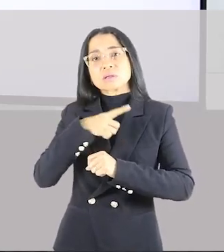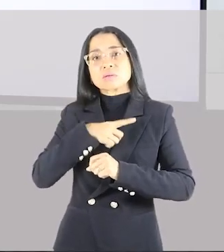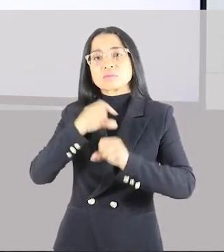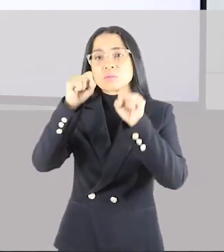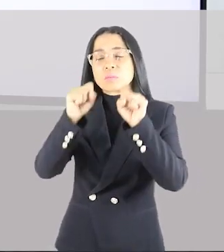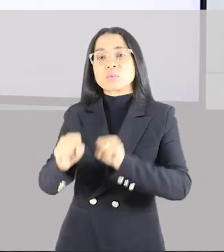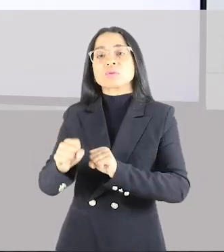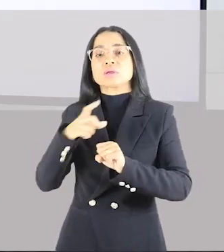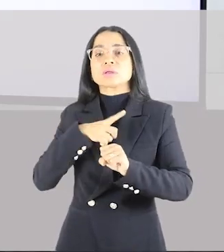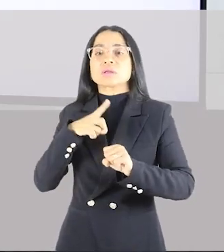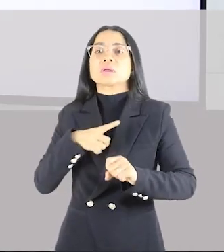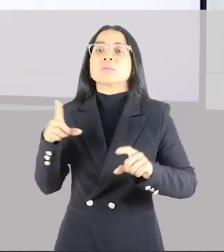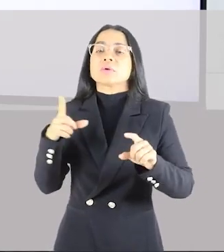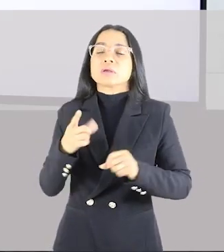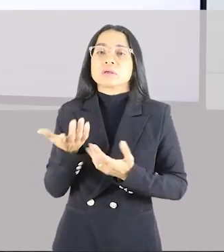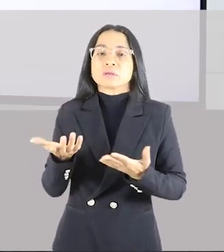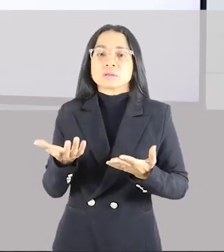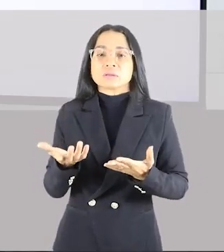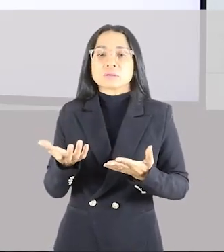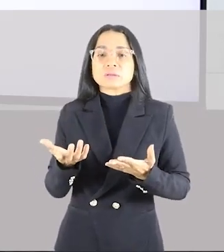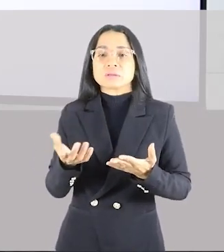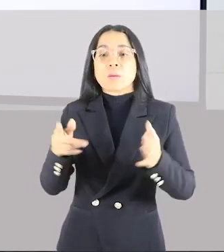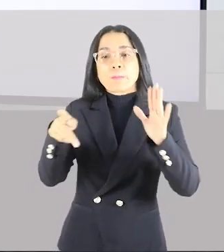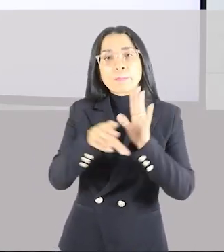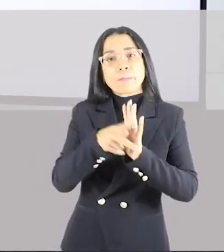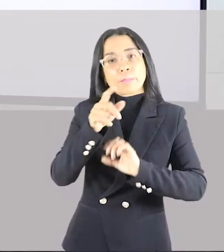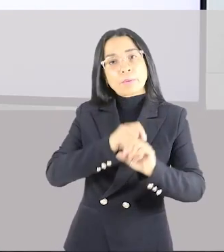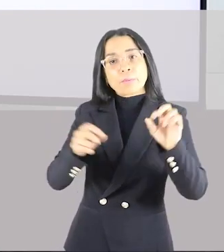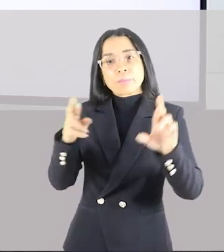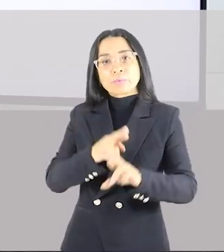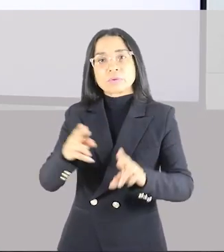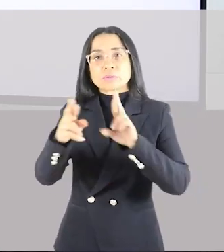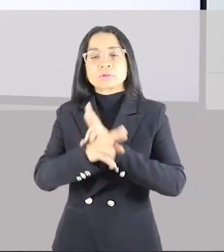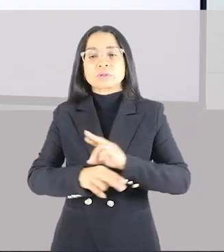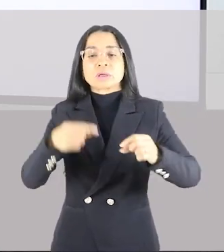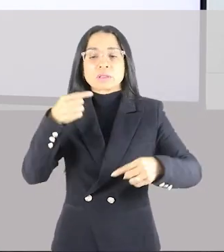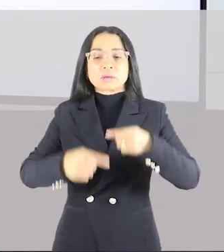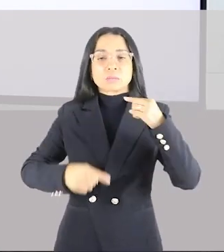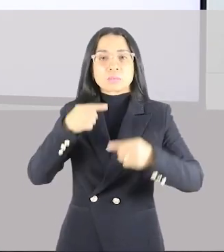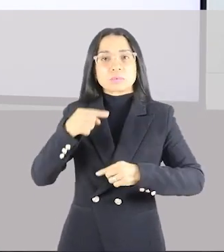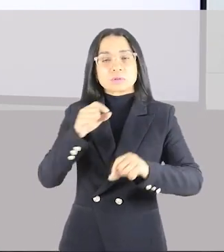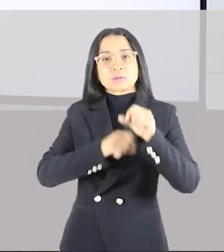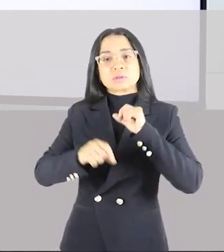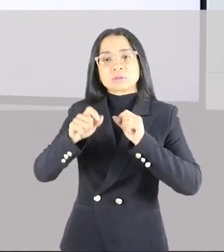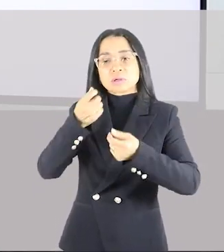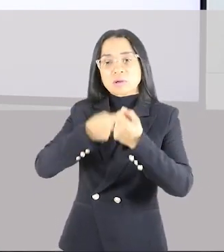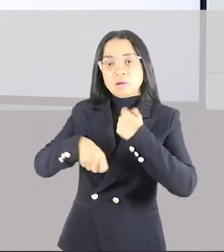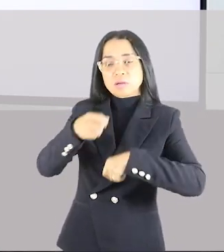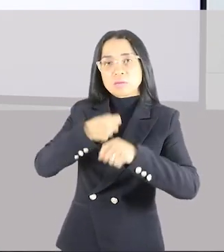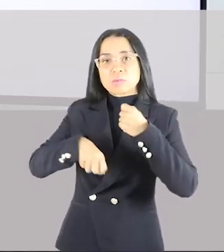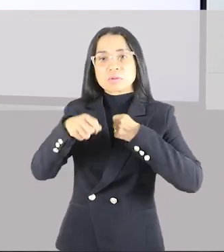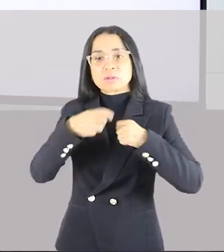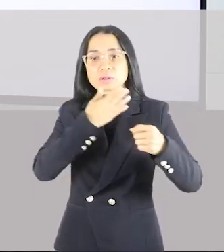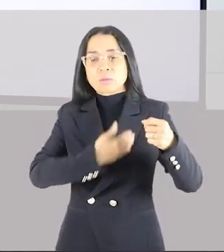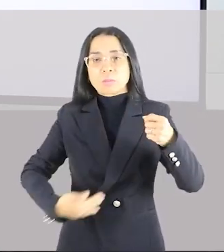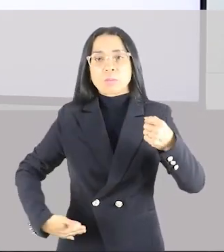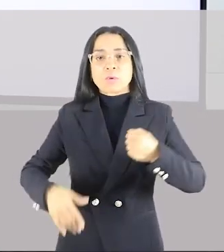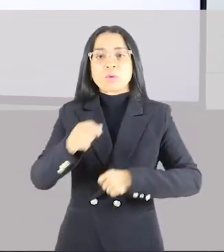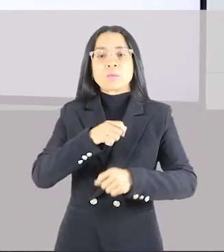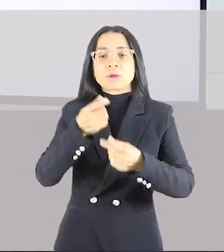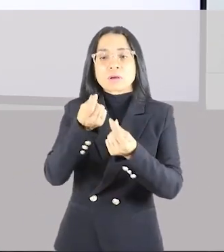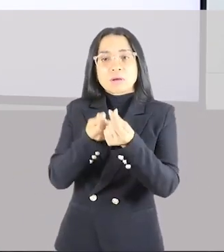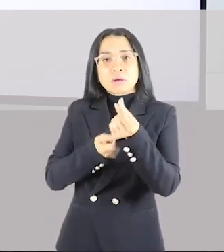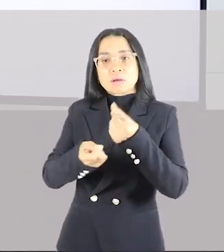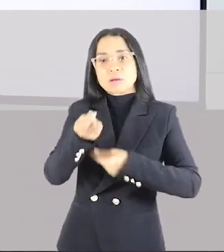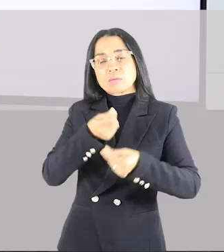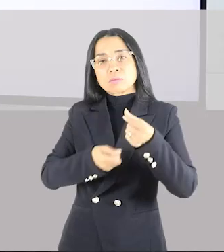também possuía, além de especificidades relacionadas à política, à administração pública, à